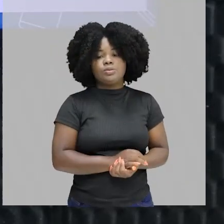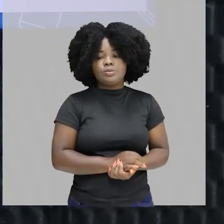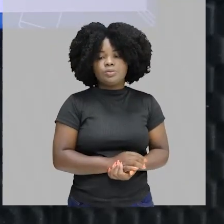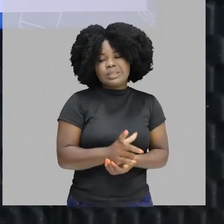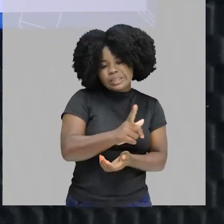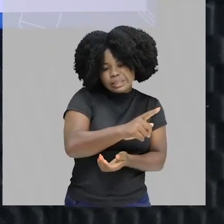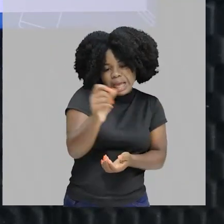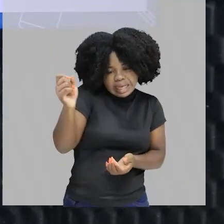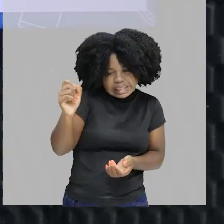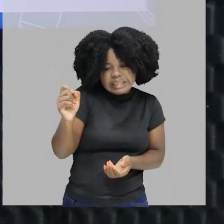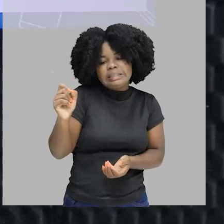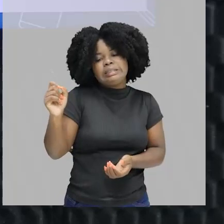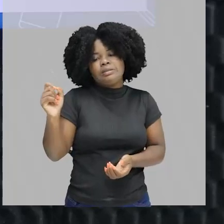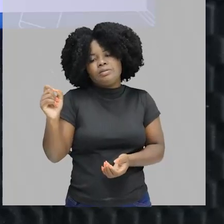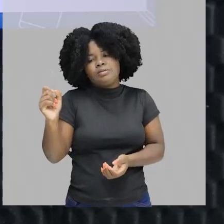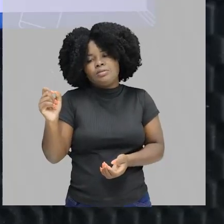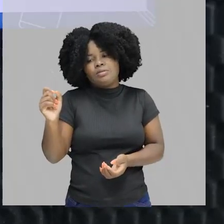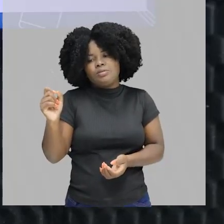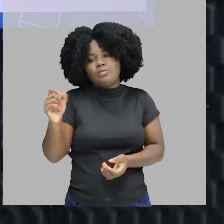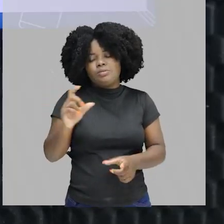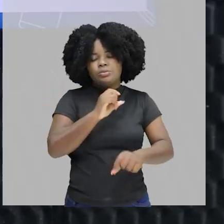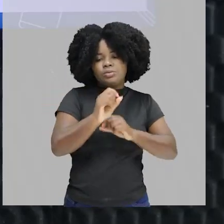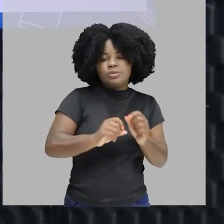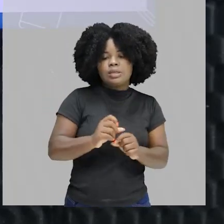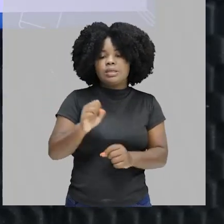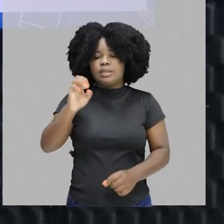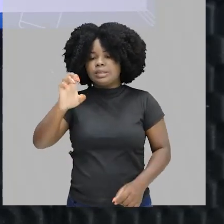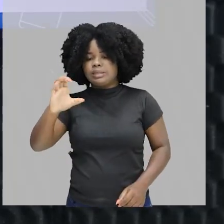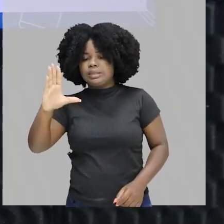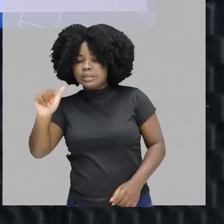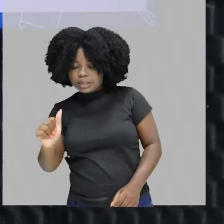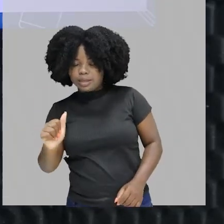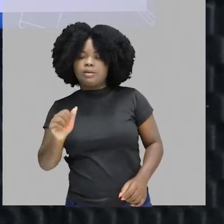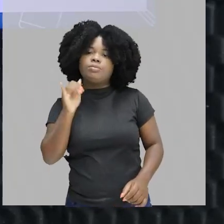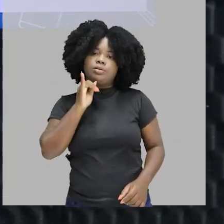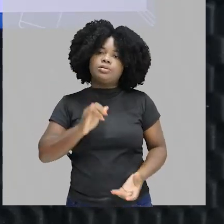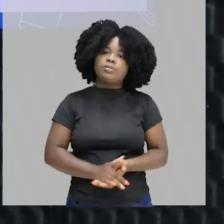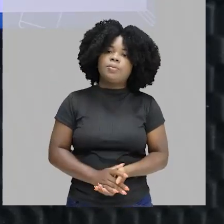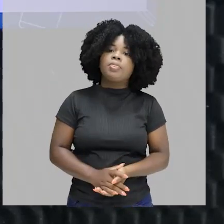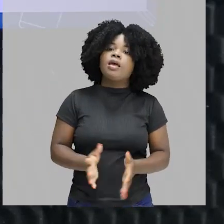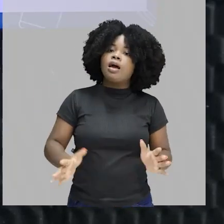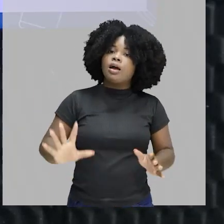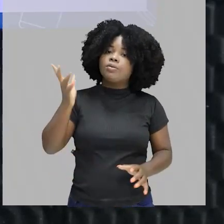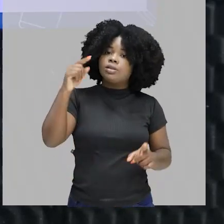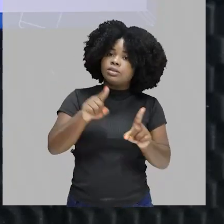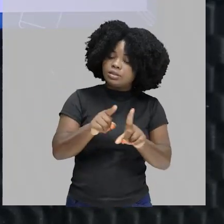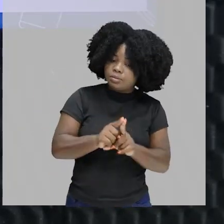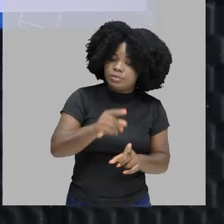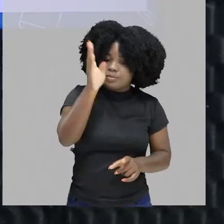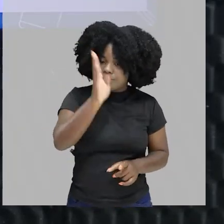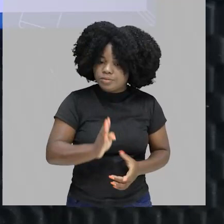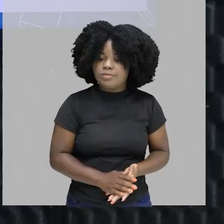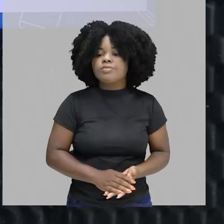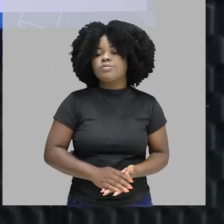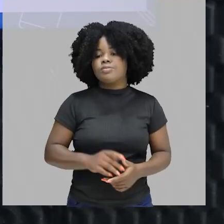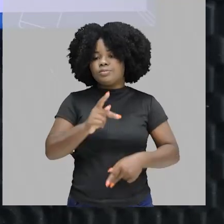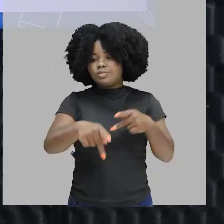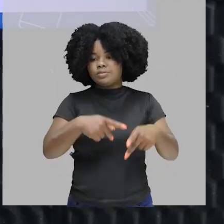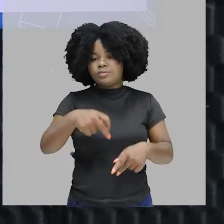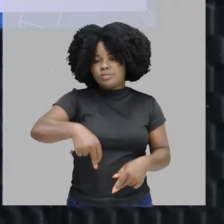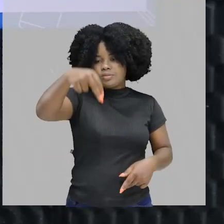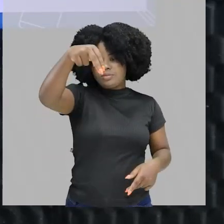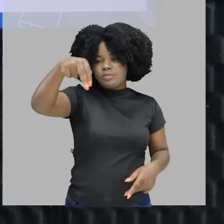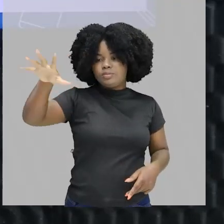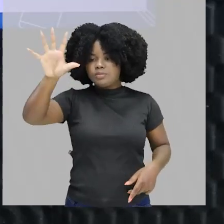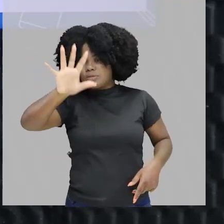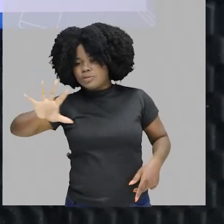Esse tipo climático é um dos tipos de migração que vai acontecer, por exemplo, no Brasil, né? população do norte, principalmente do